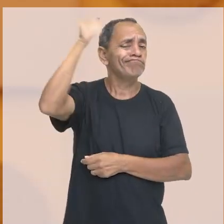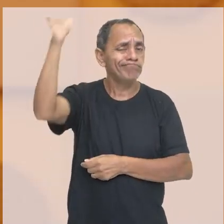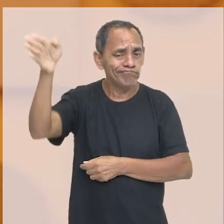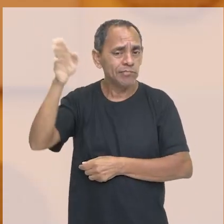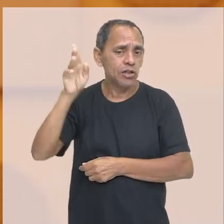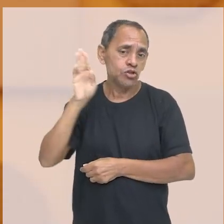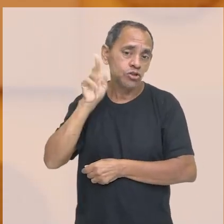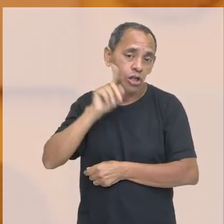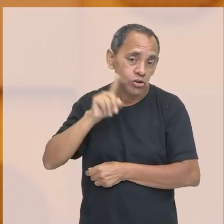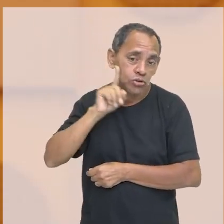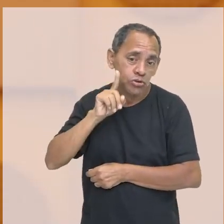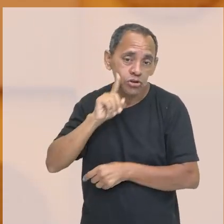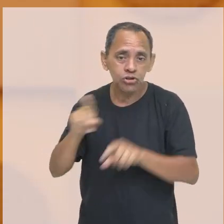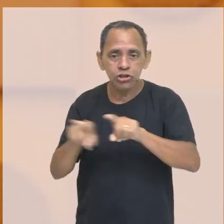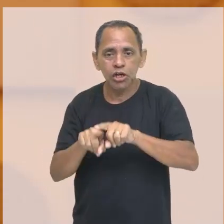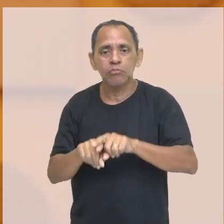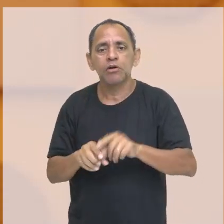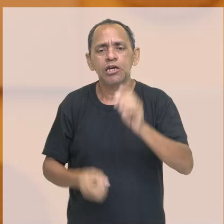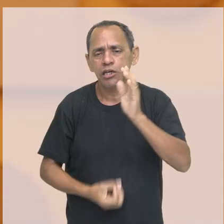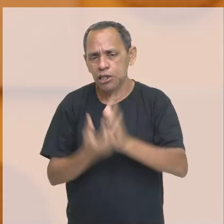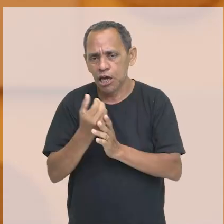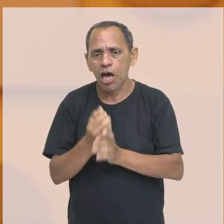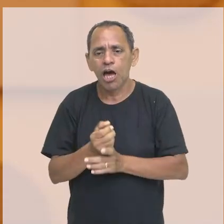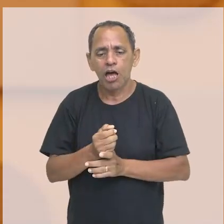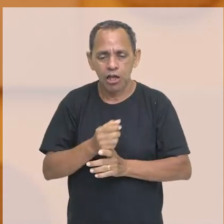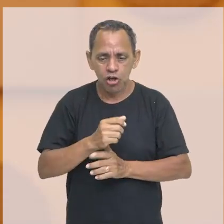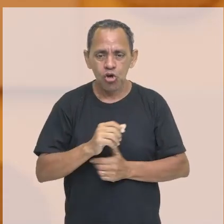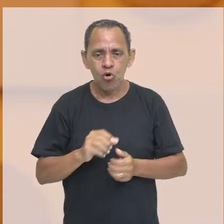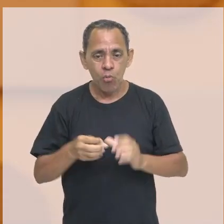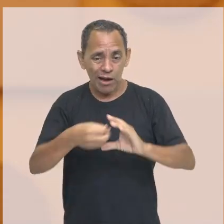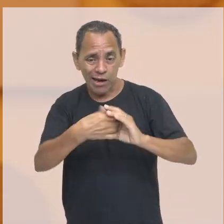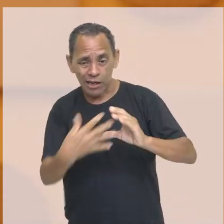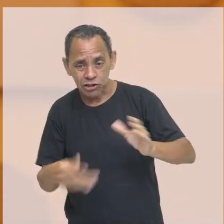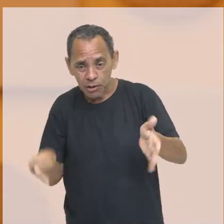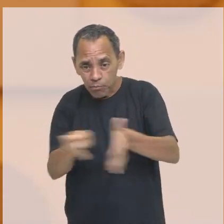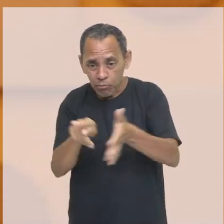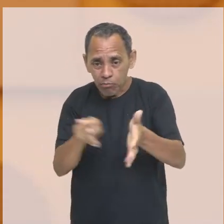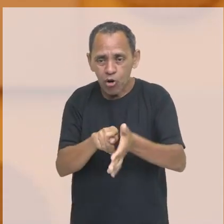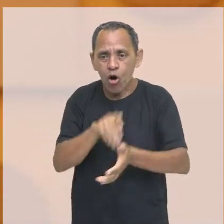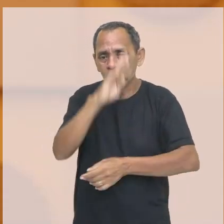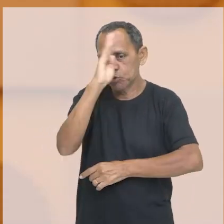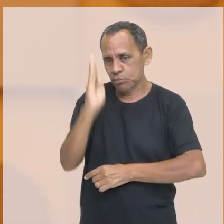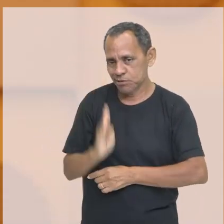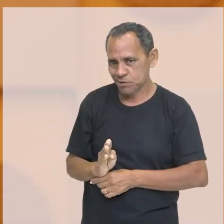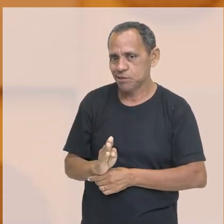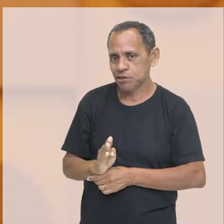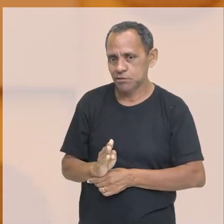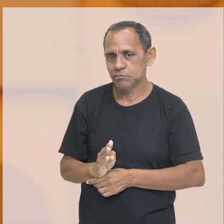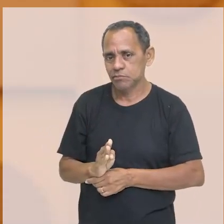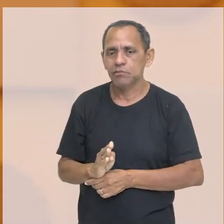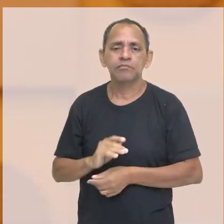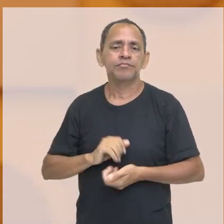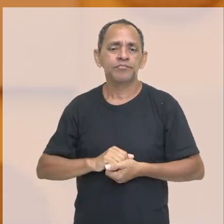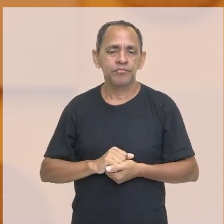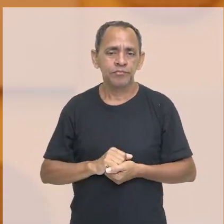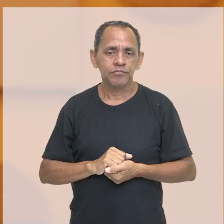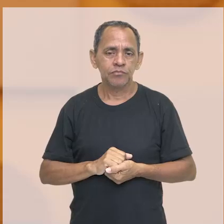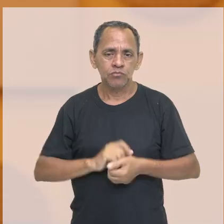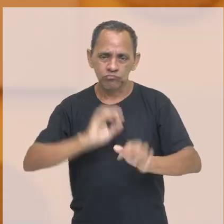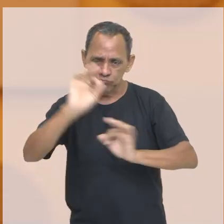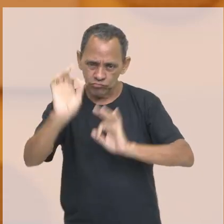produzissem um personagem que tivesse ali a característica do brasileiro. Tudo isso foi obra do DIP, tá,